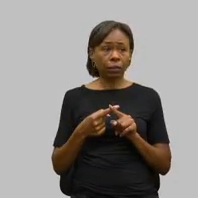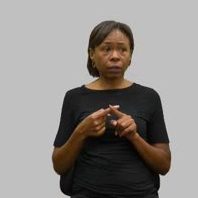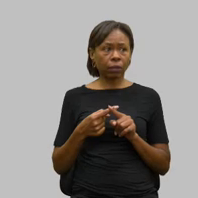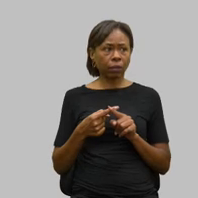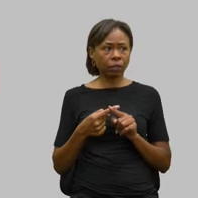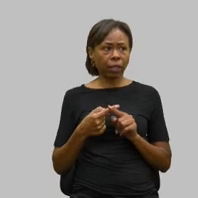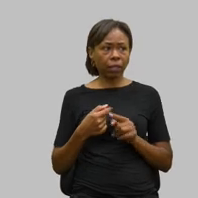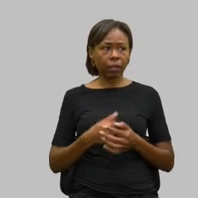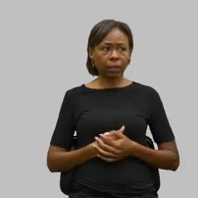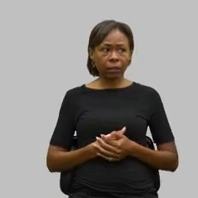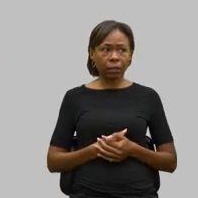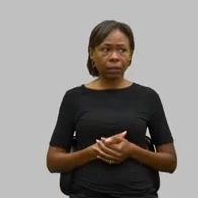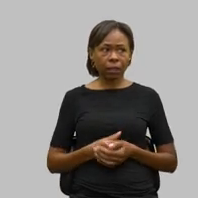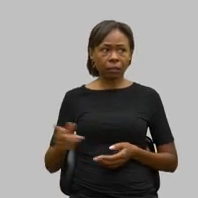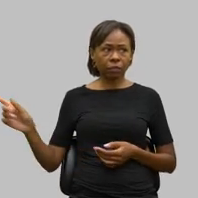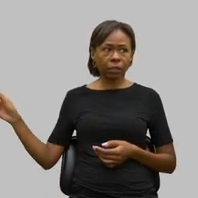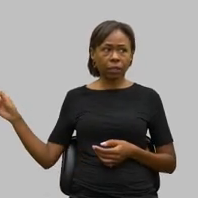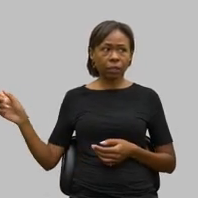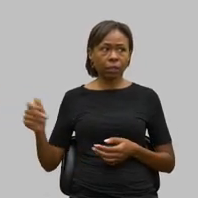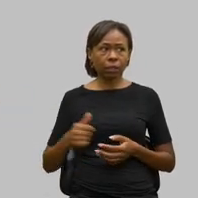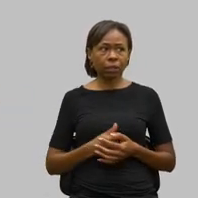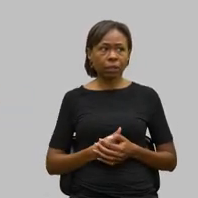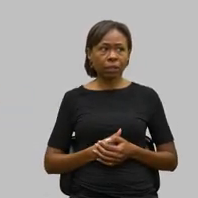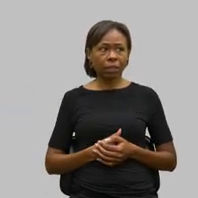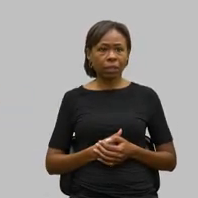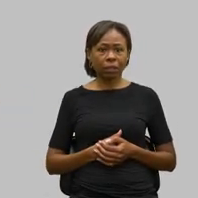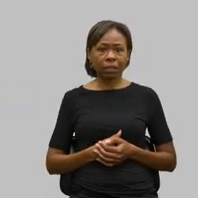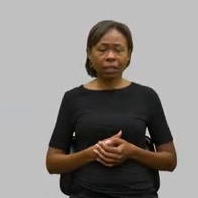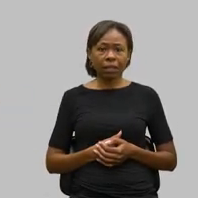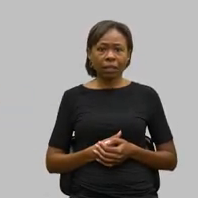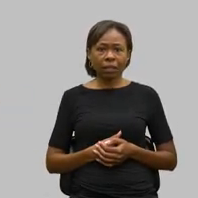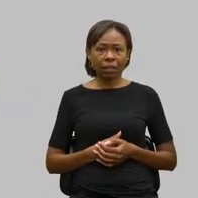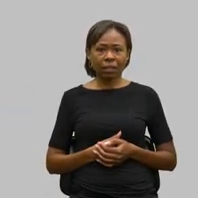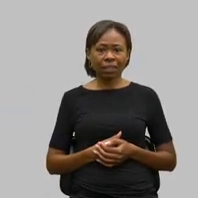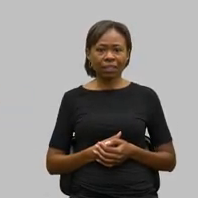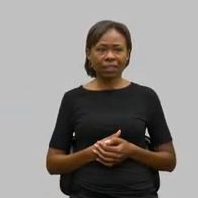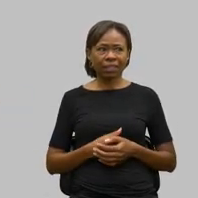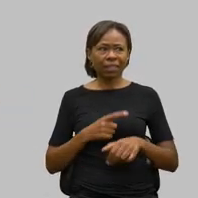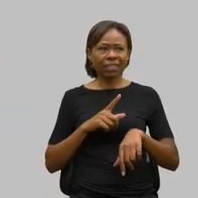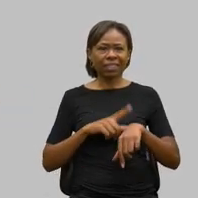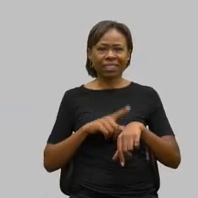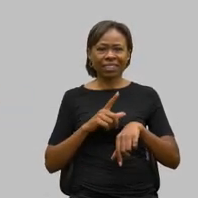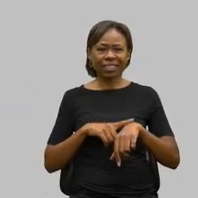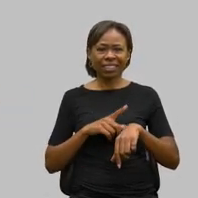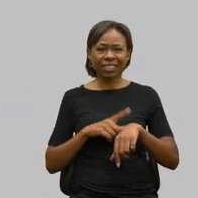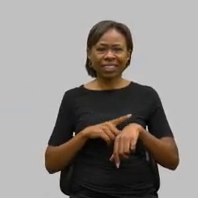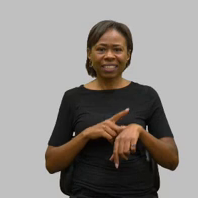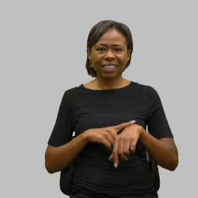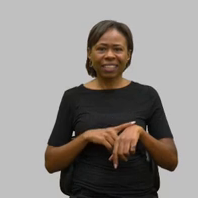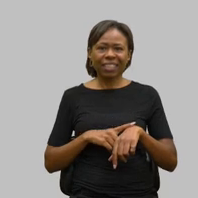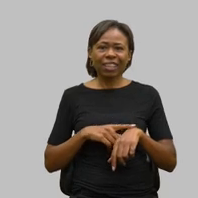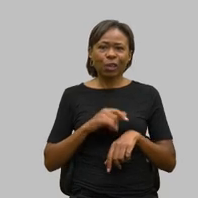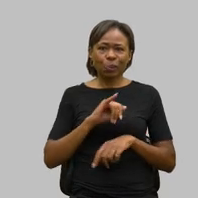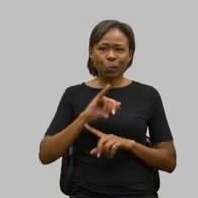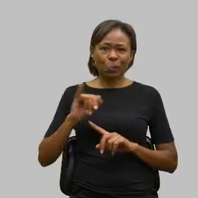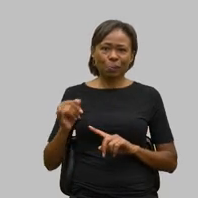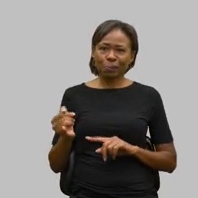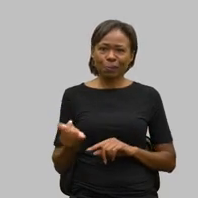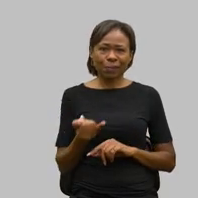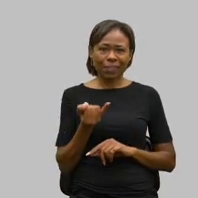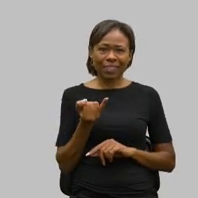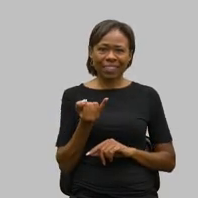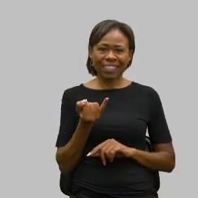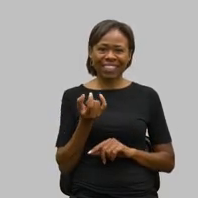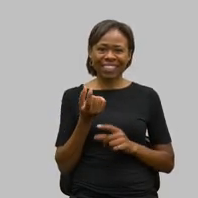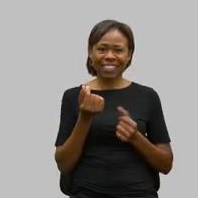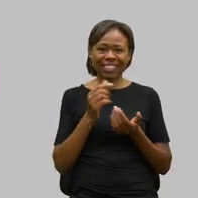custo que vai aumentando, que se tivesse acontecido no tempo oportuno, além de estar atendendo a população, não tinha esse gasto extra de